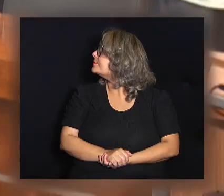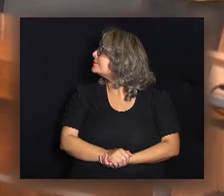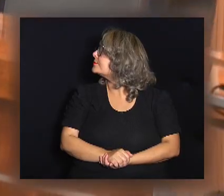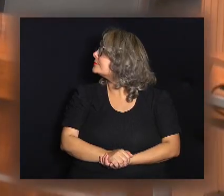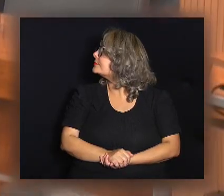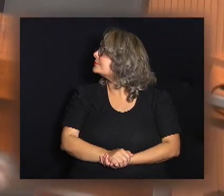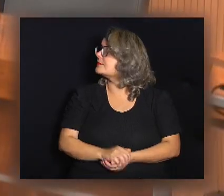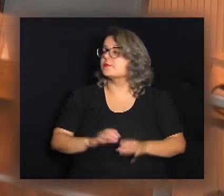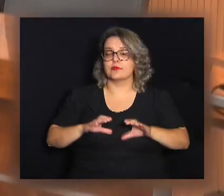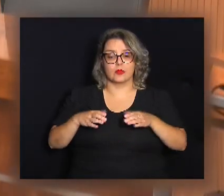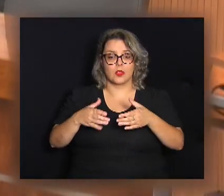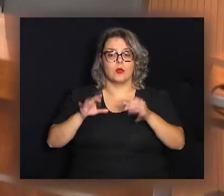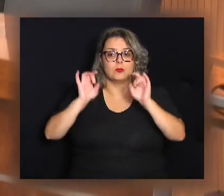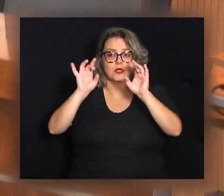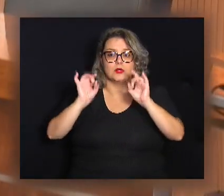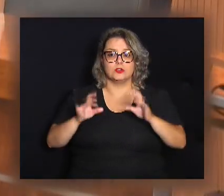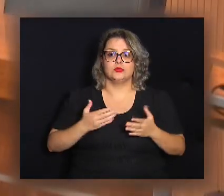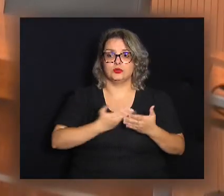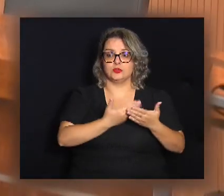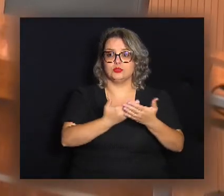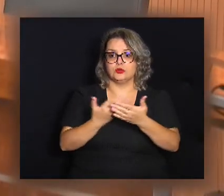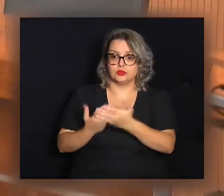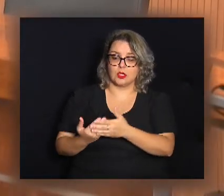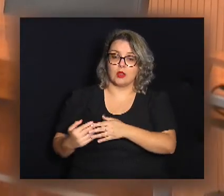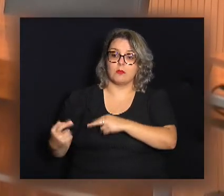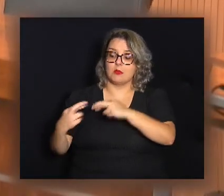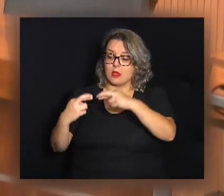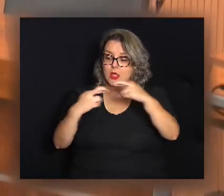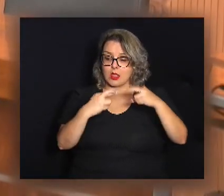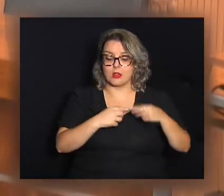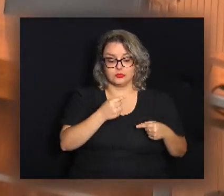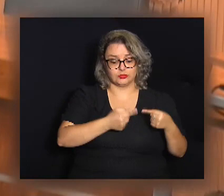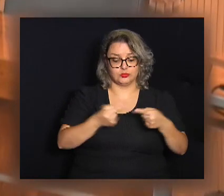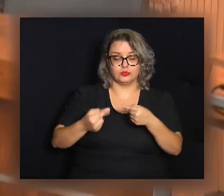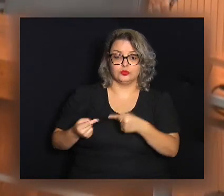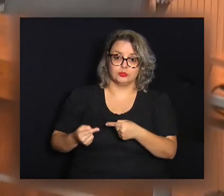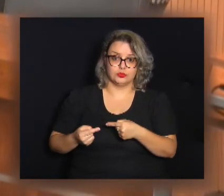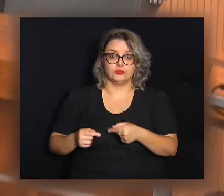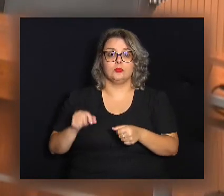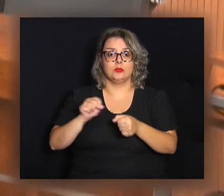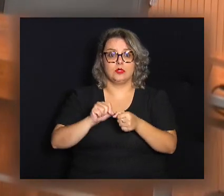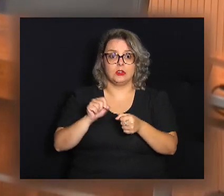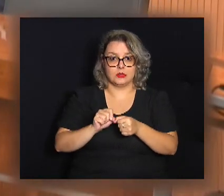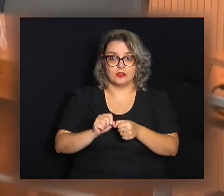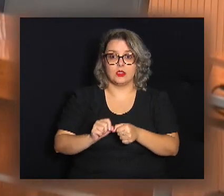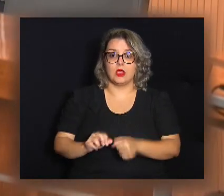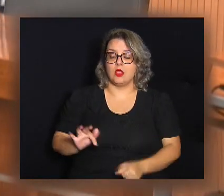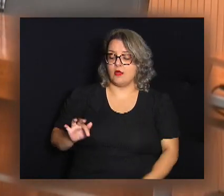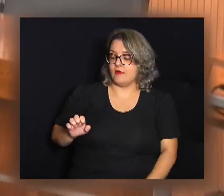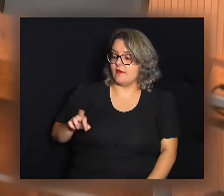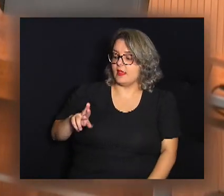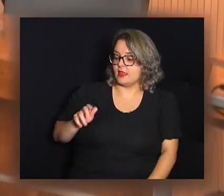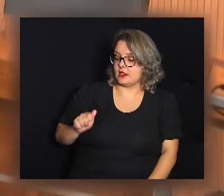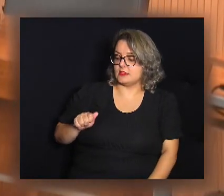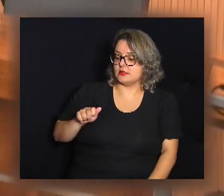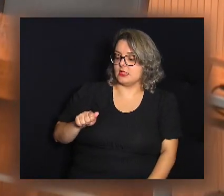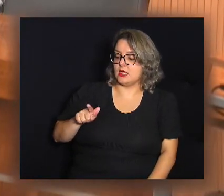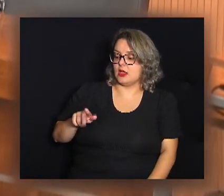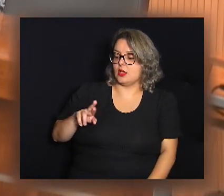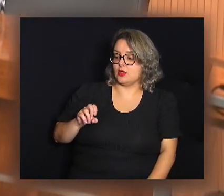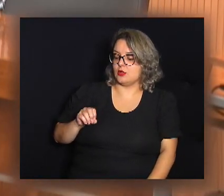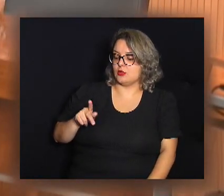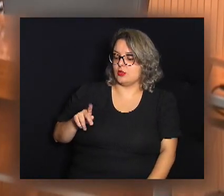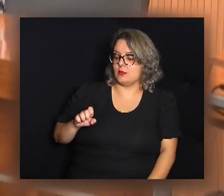A Comissão Especial de Estudos para analisar e discutir sobre a realização de feiras agropecuárias,